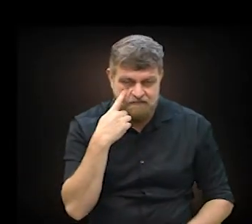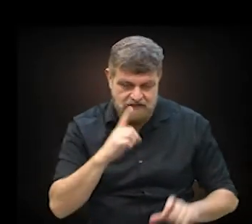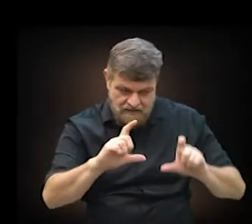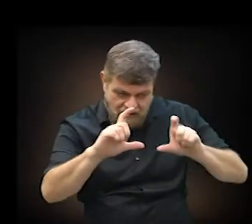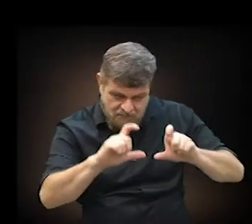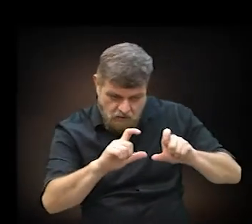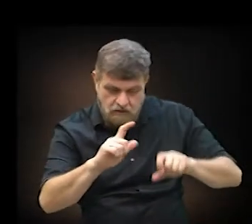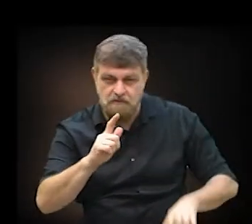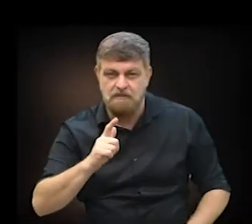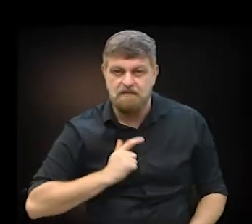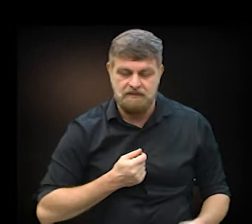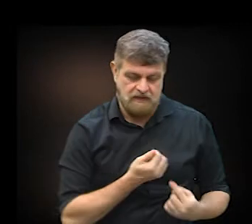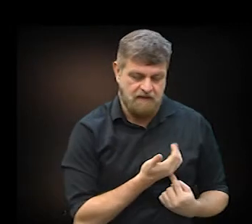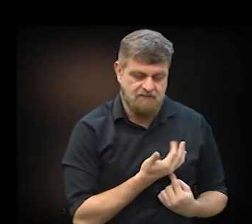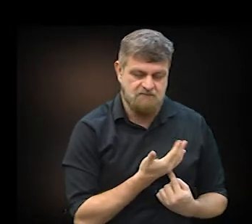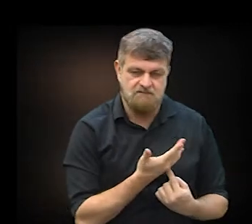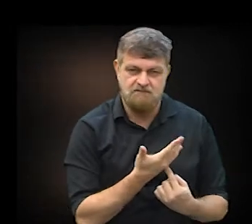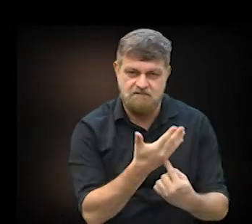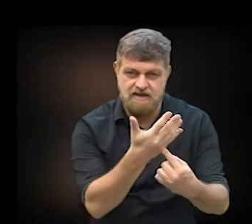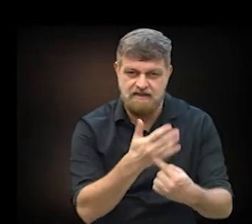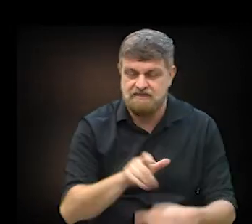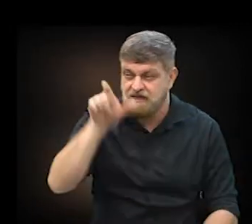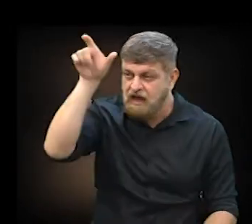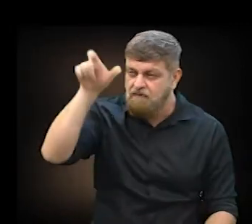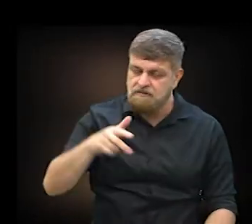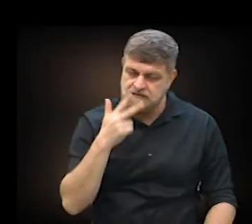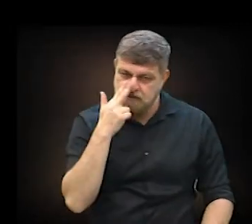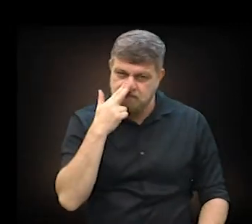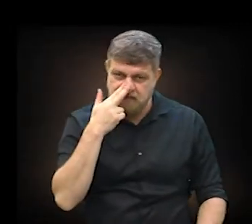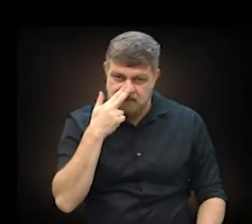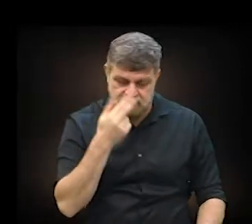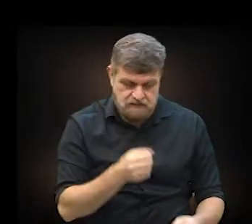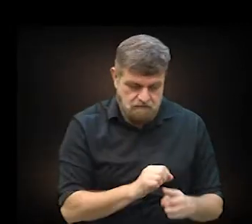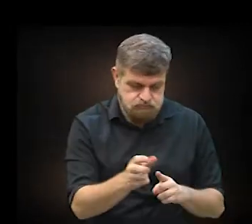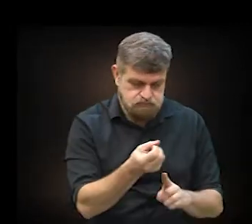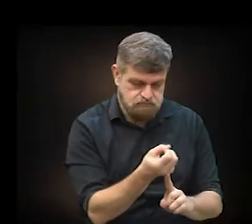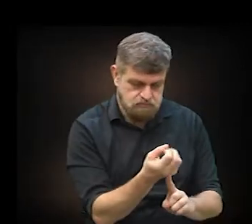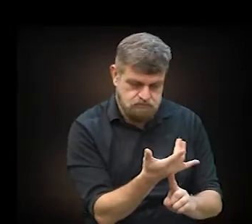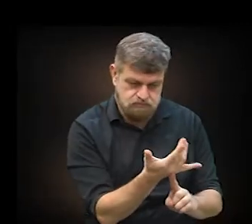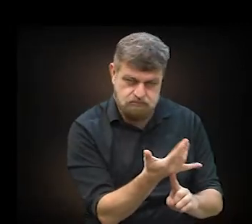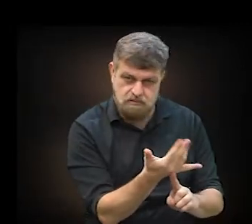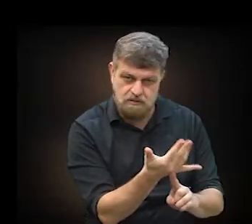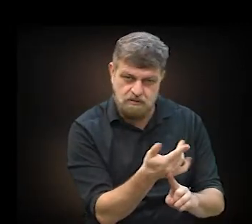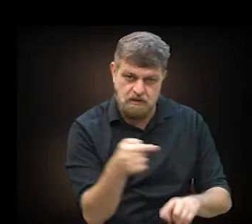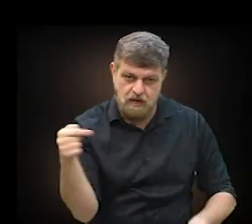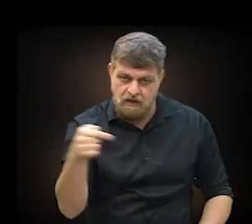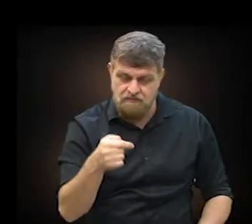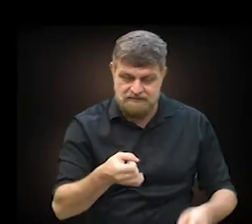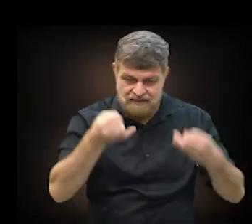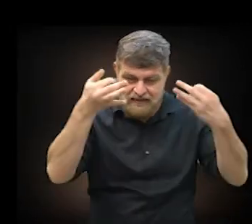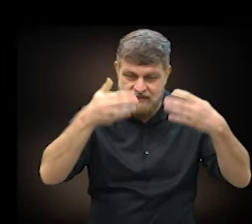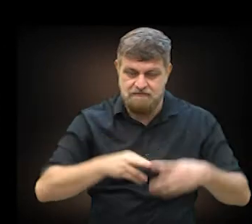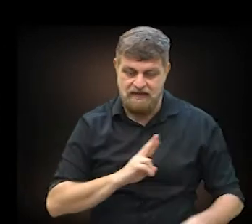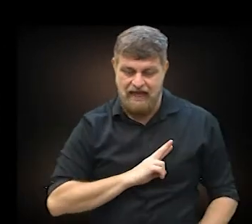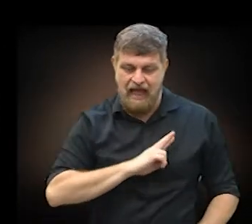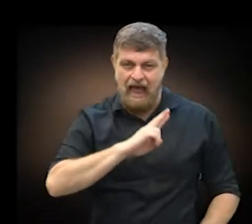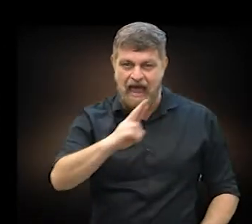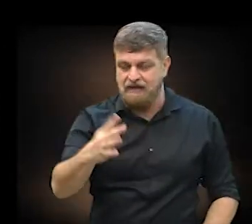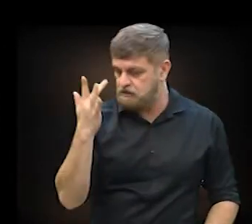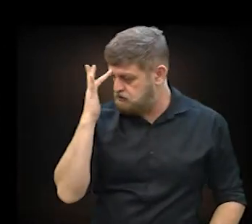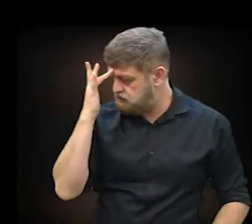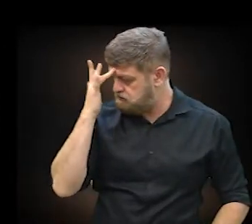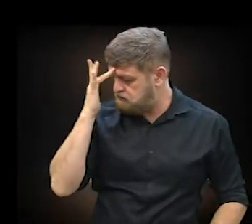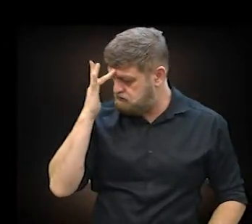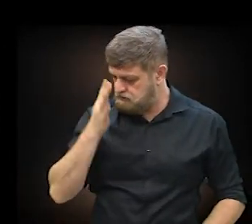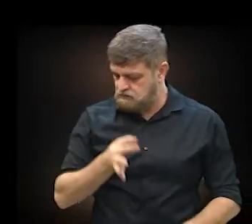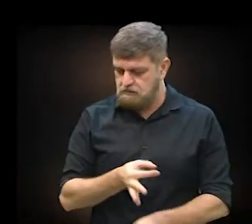exatamente essa foto. Tem muitas velas, você parece que está acendendo uma. E você fala sobre o hinduísmo, sobre o